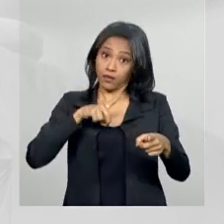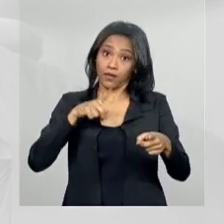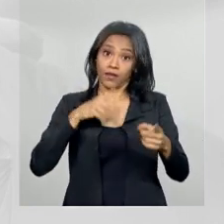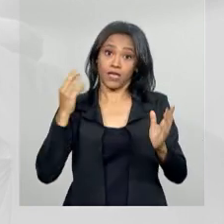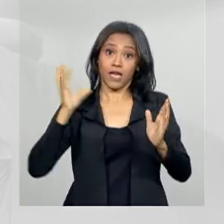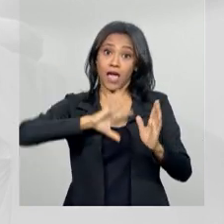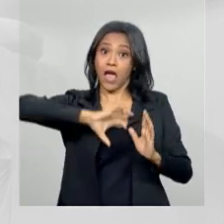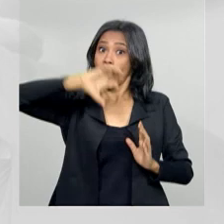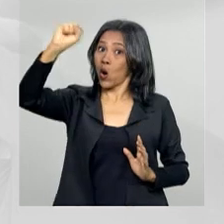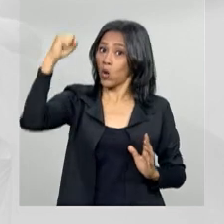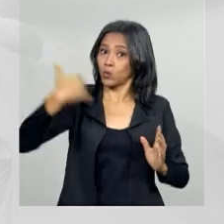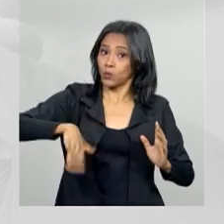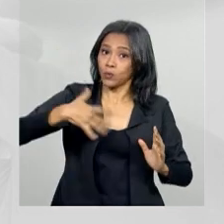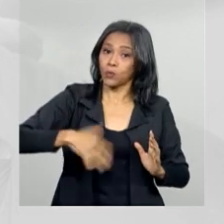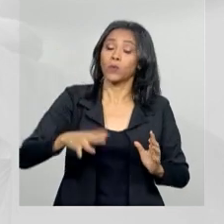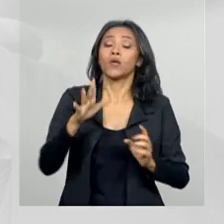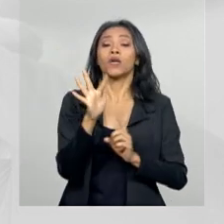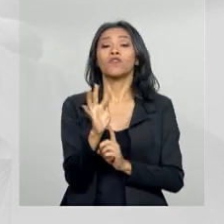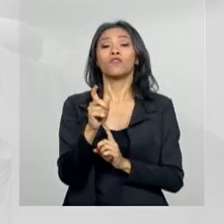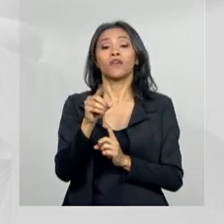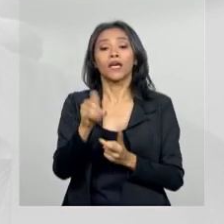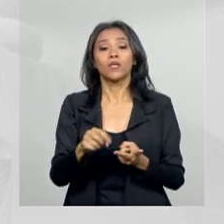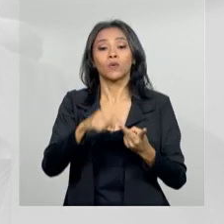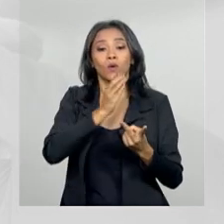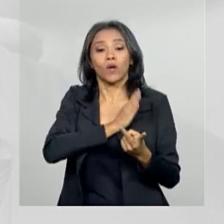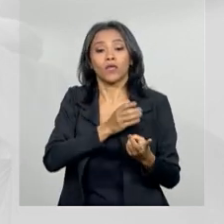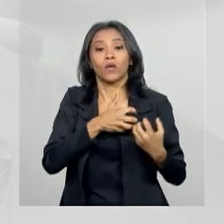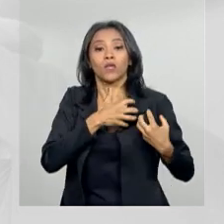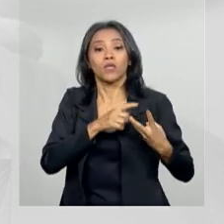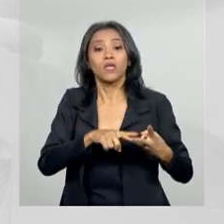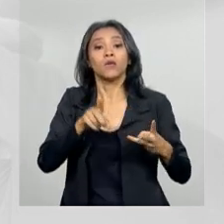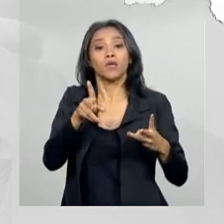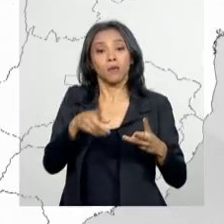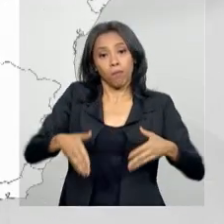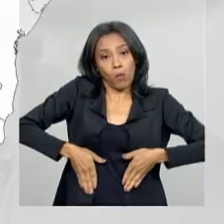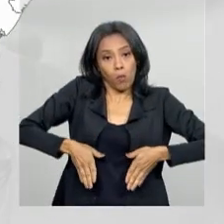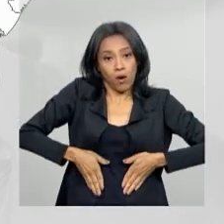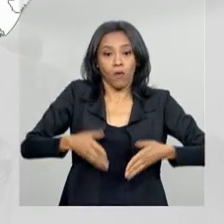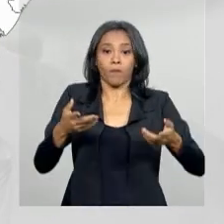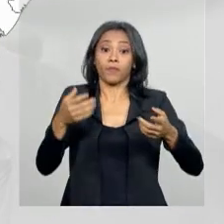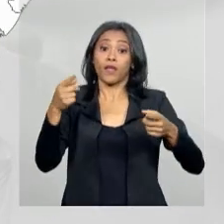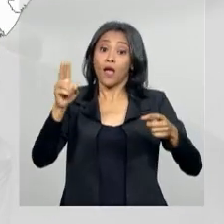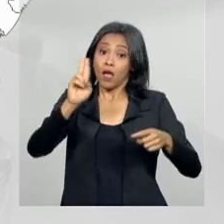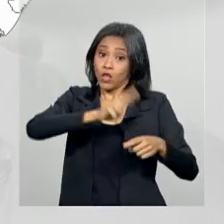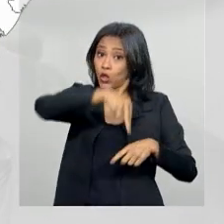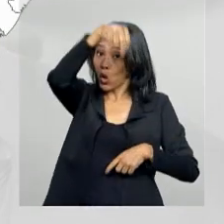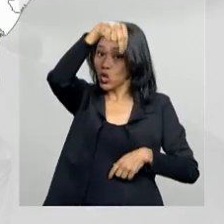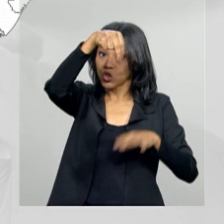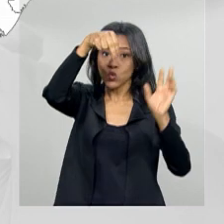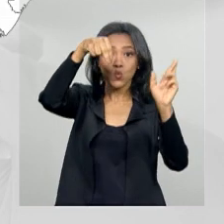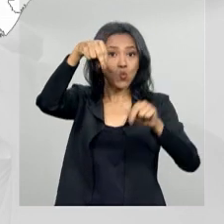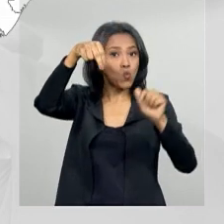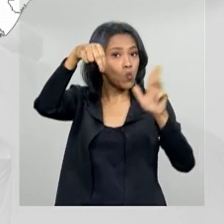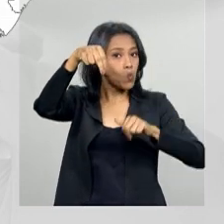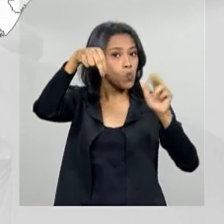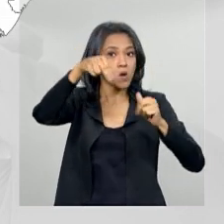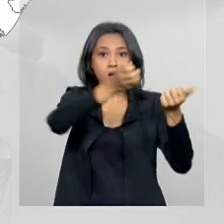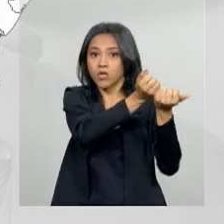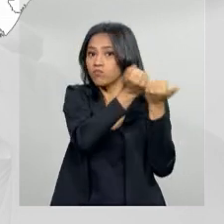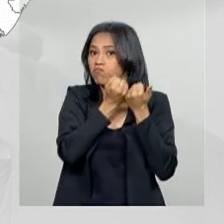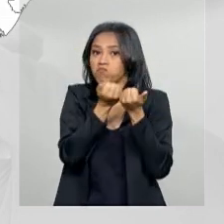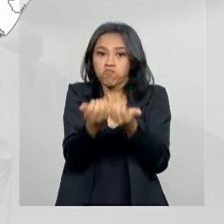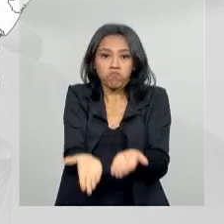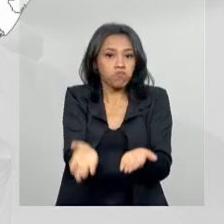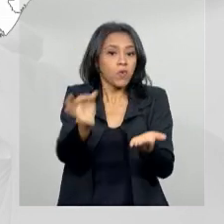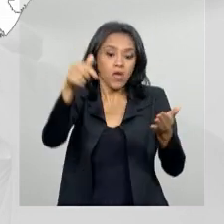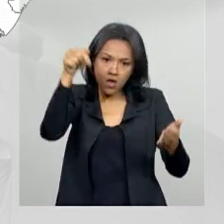de doação de fígado, coração e pulmão. Vale destacar a região norte, que nunca havia registrado nenhuma doação e